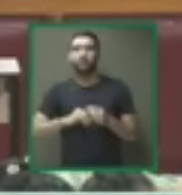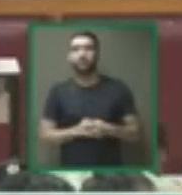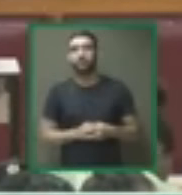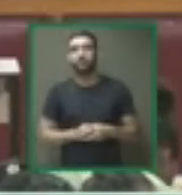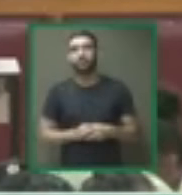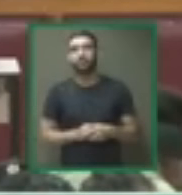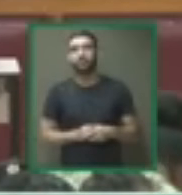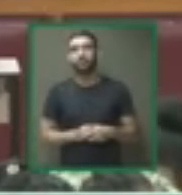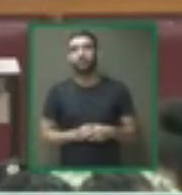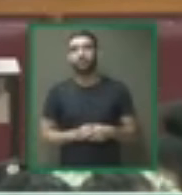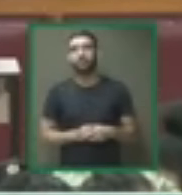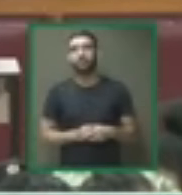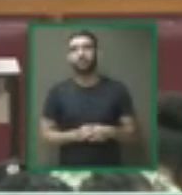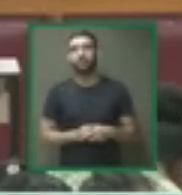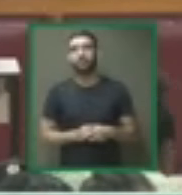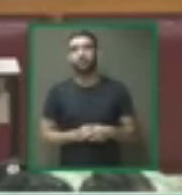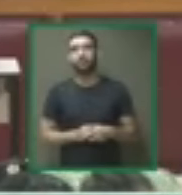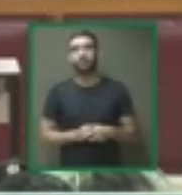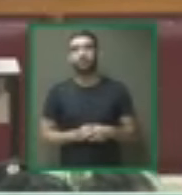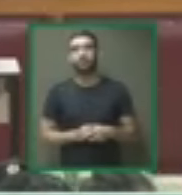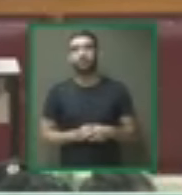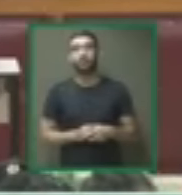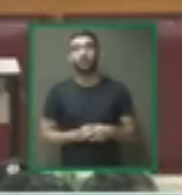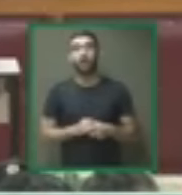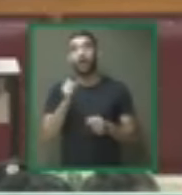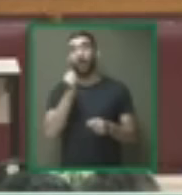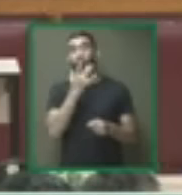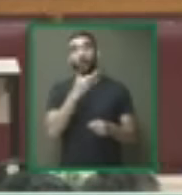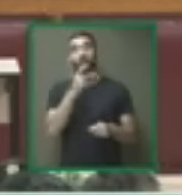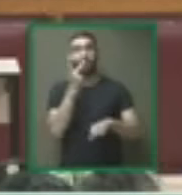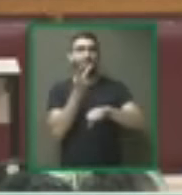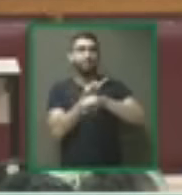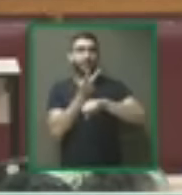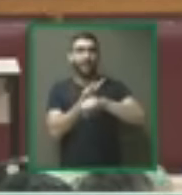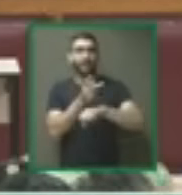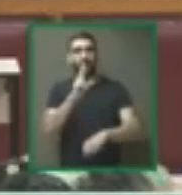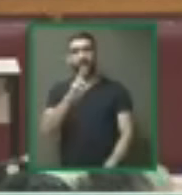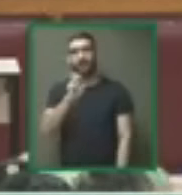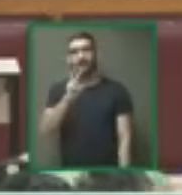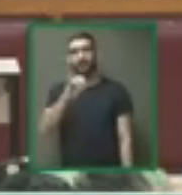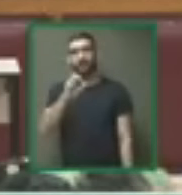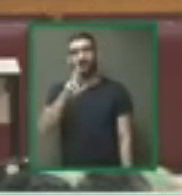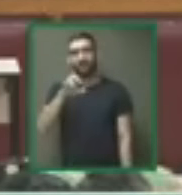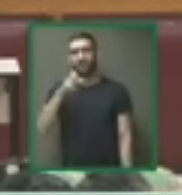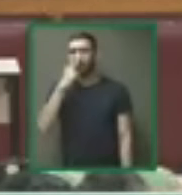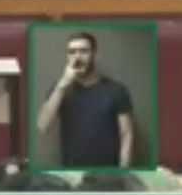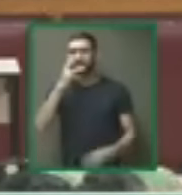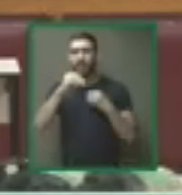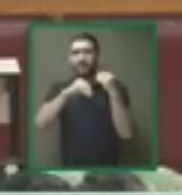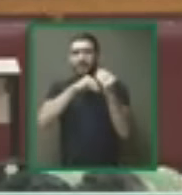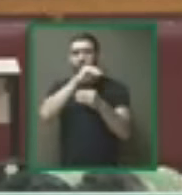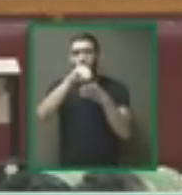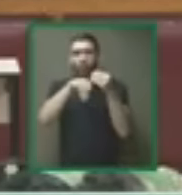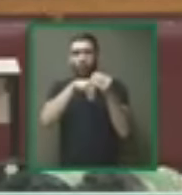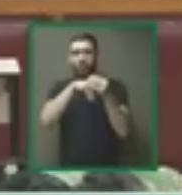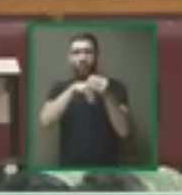Excelência, a cor do carro se chama Prata Riviere. Ela é a mistura tênue de um